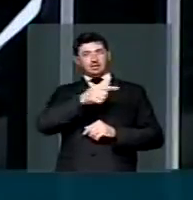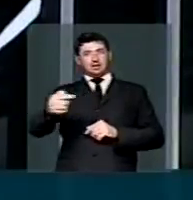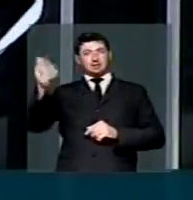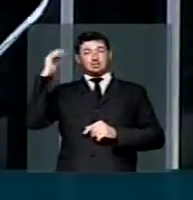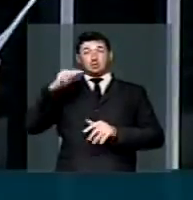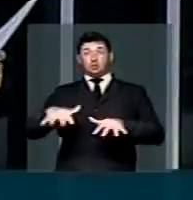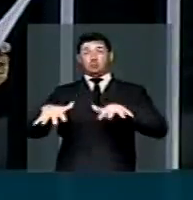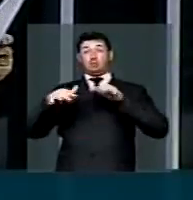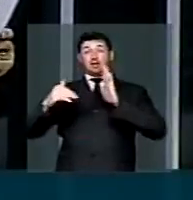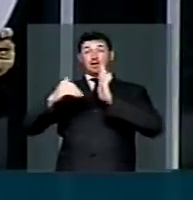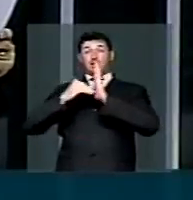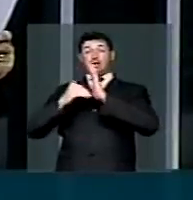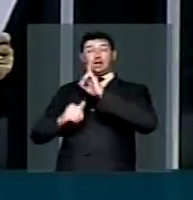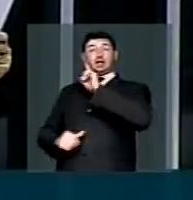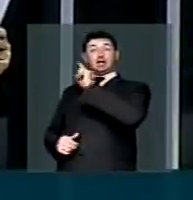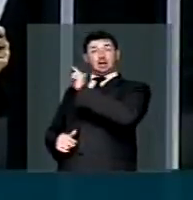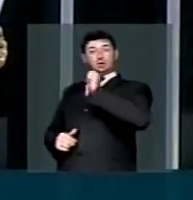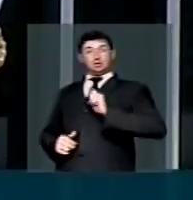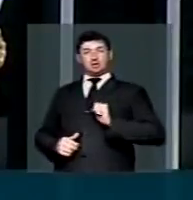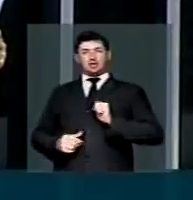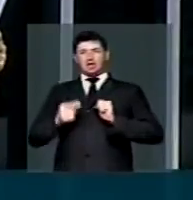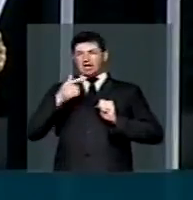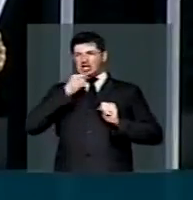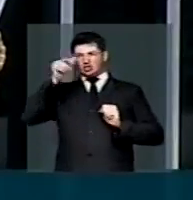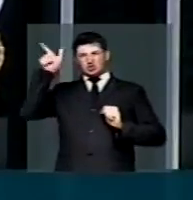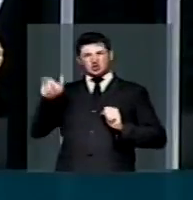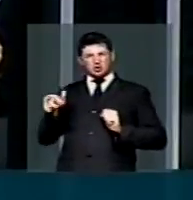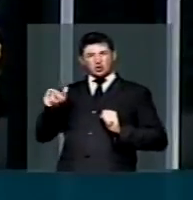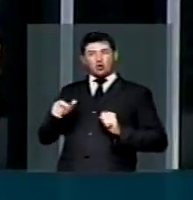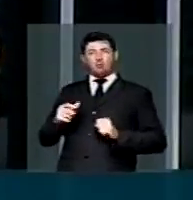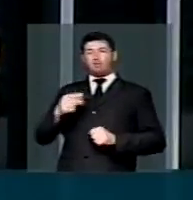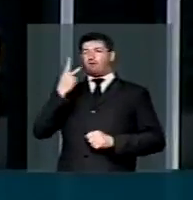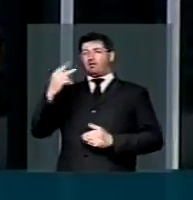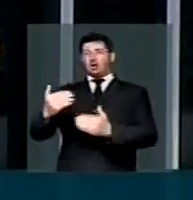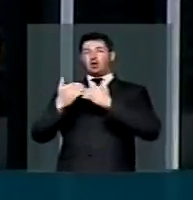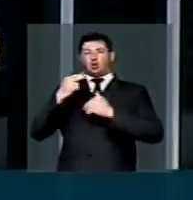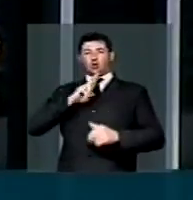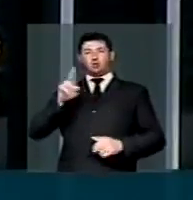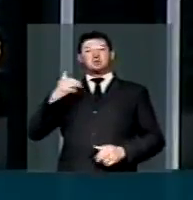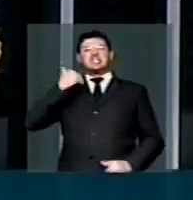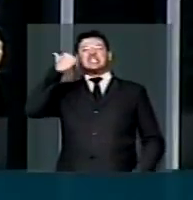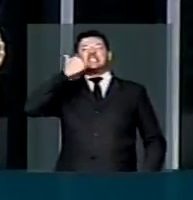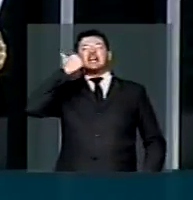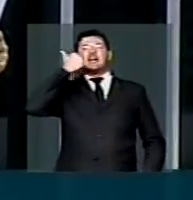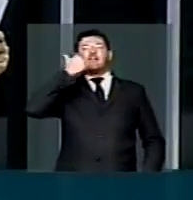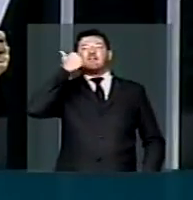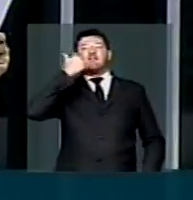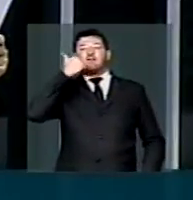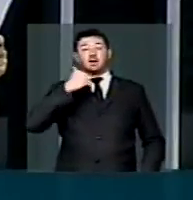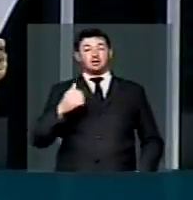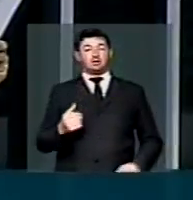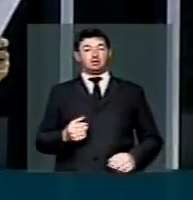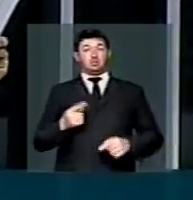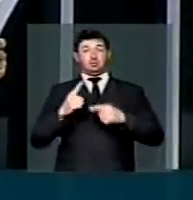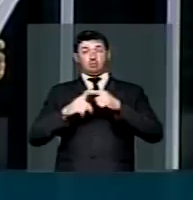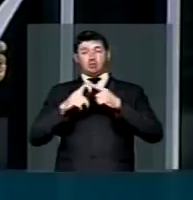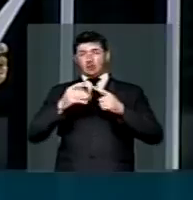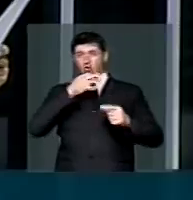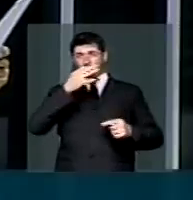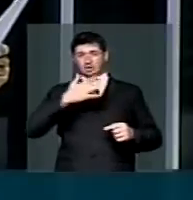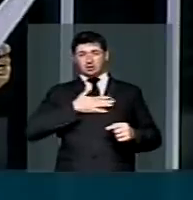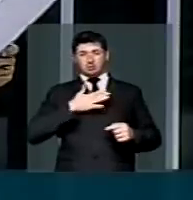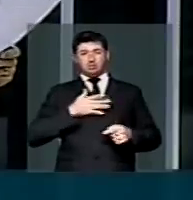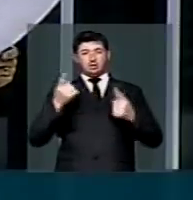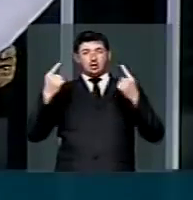no plenário do Senado, onde esse senhor me chamou de safado por ter dado minha